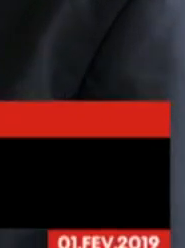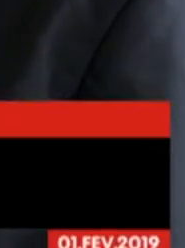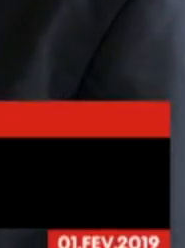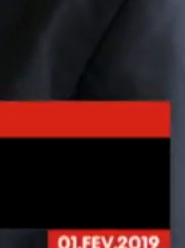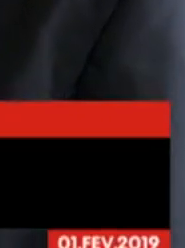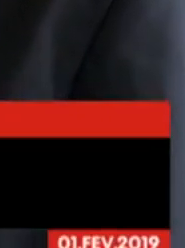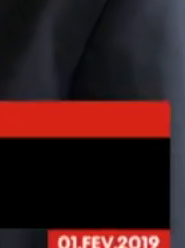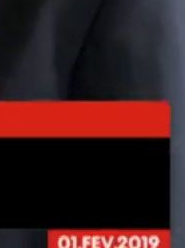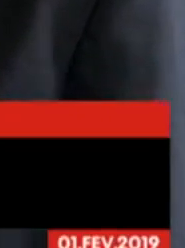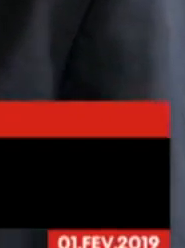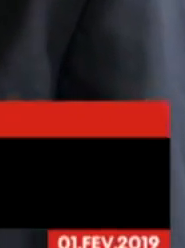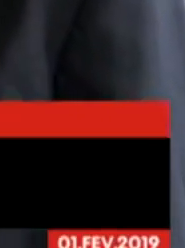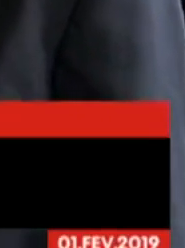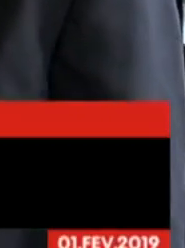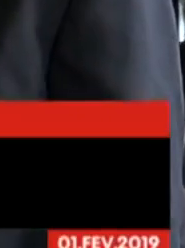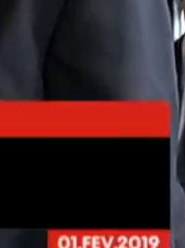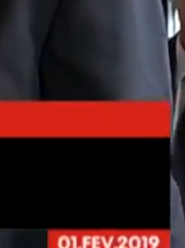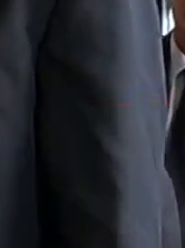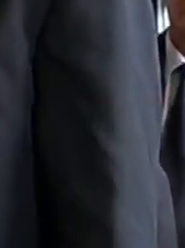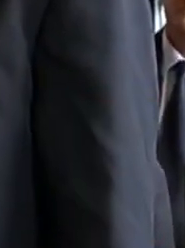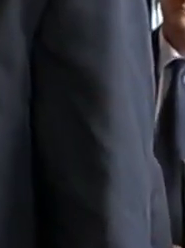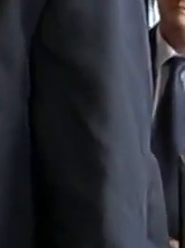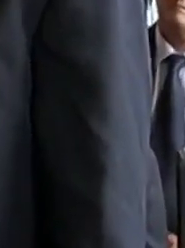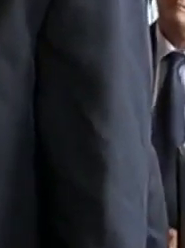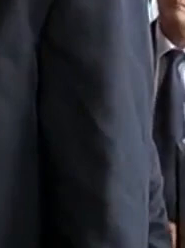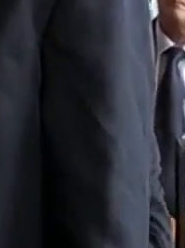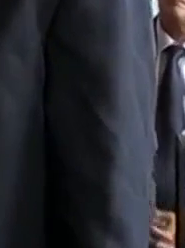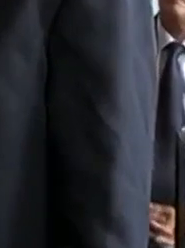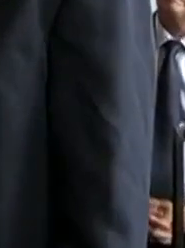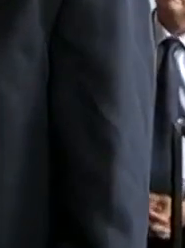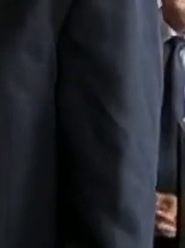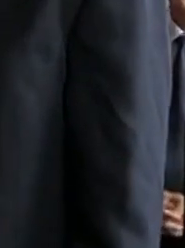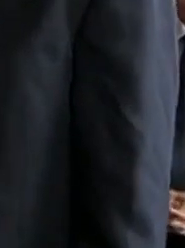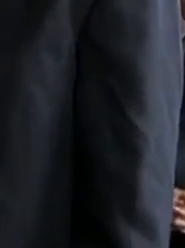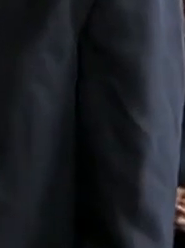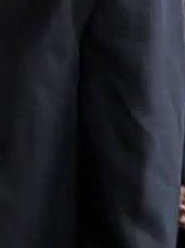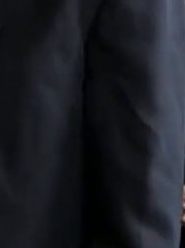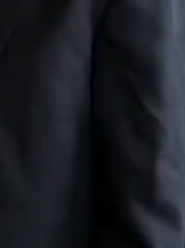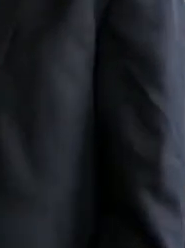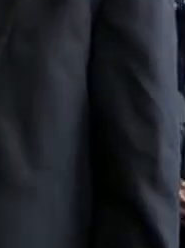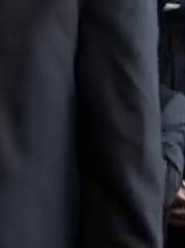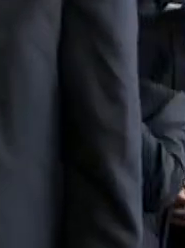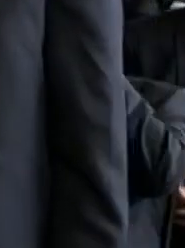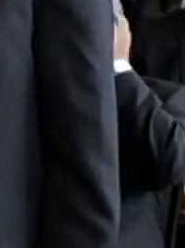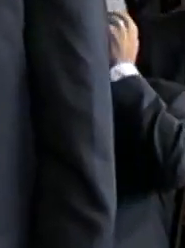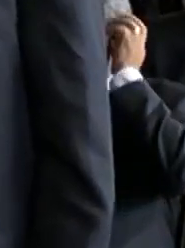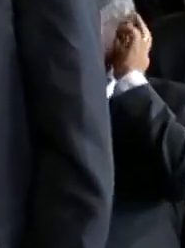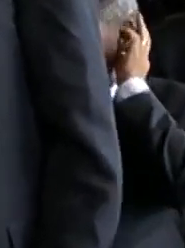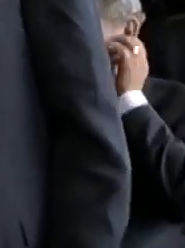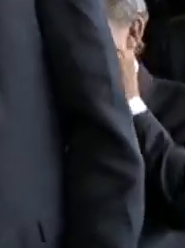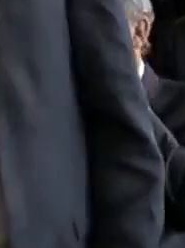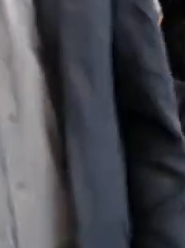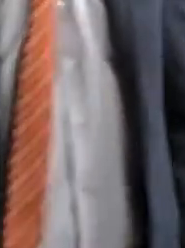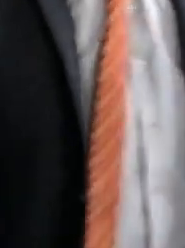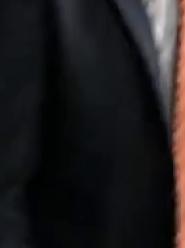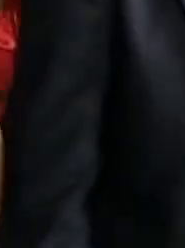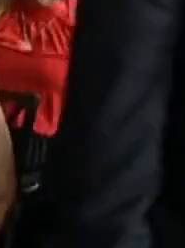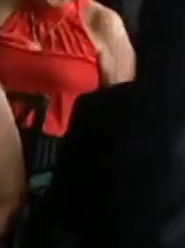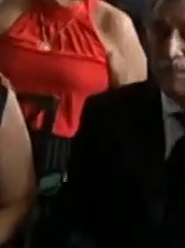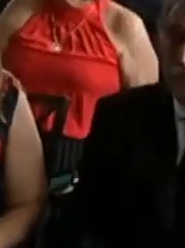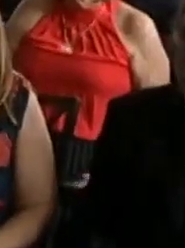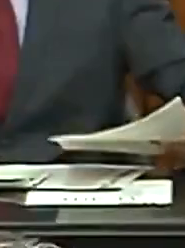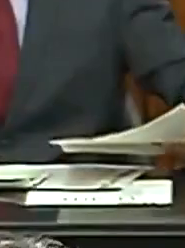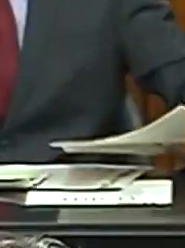uma nova expectativa para que de 2019, 2020, teremos uma melhora em nosso município. Ok, muito obrigado, viu?